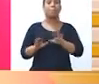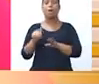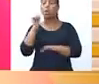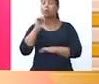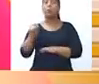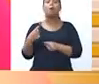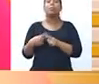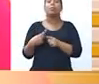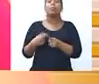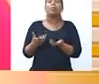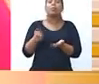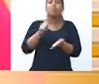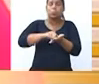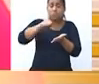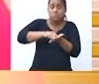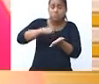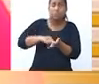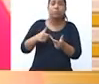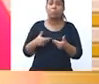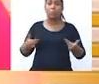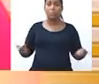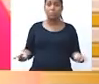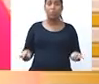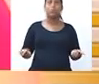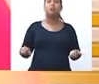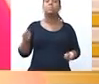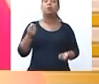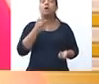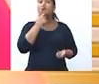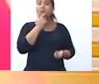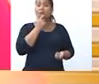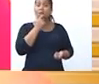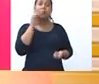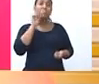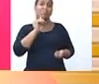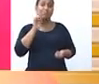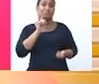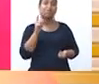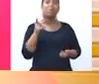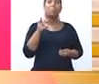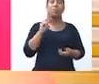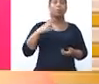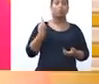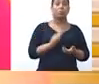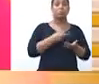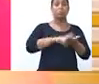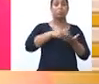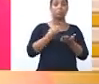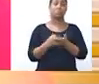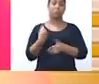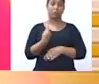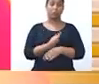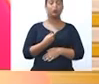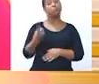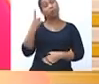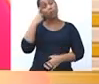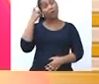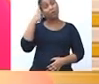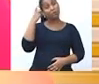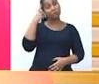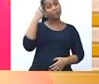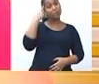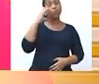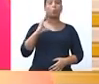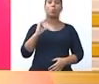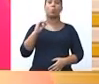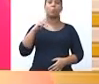que não a gente escrever algo em inglês e a gente poder traduzir isso para a máquina? Foi ela que criou o